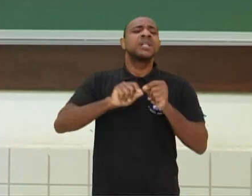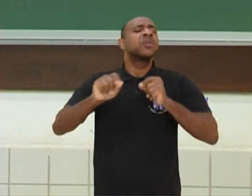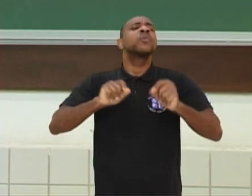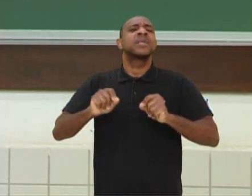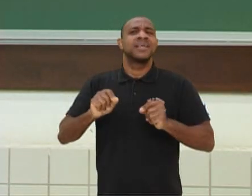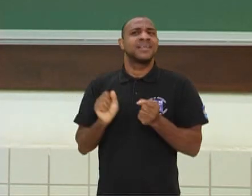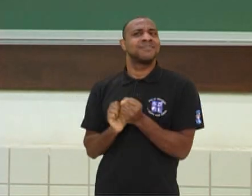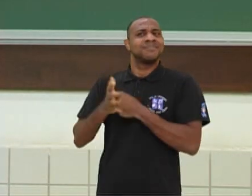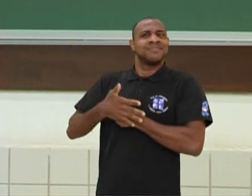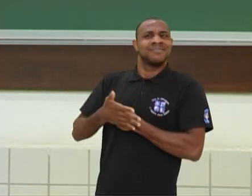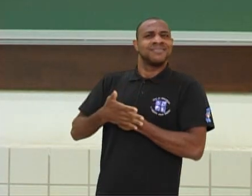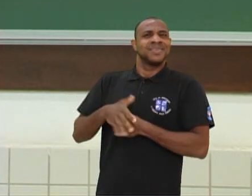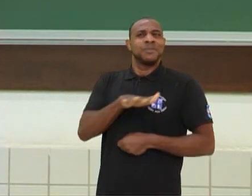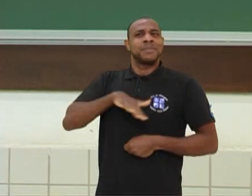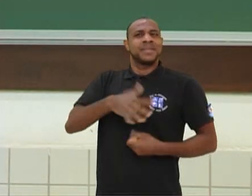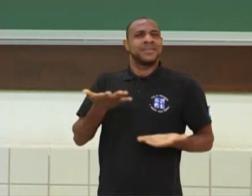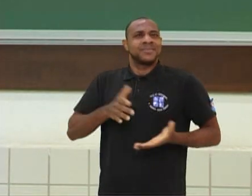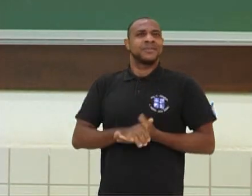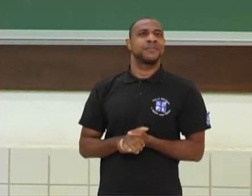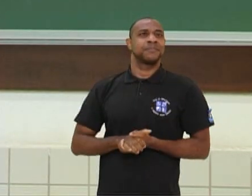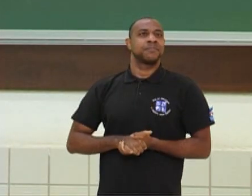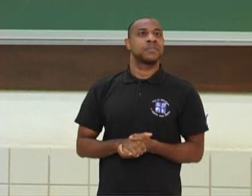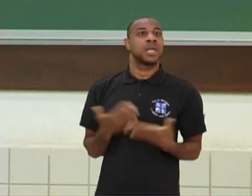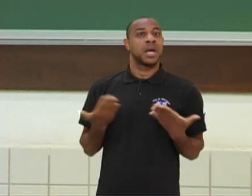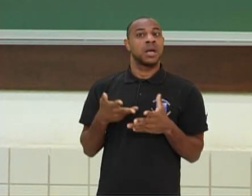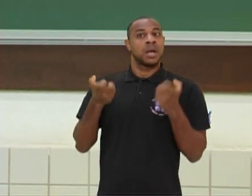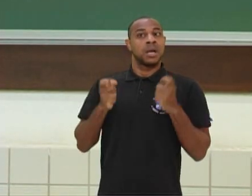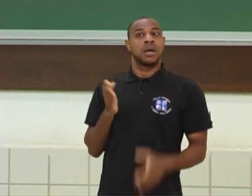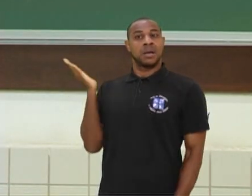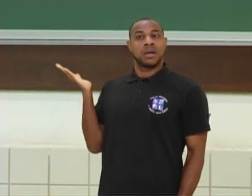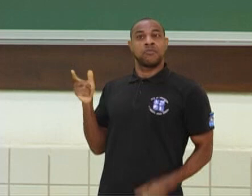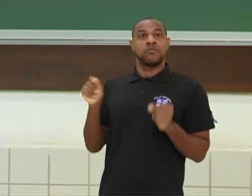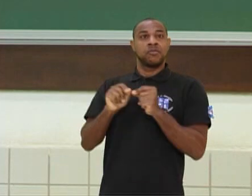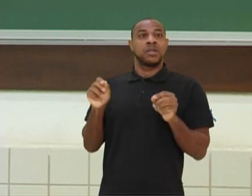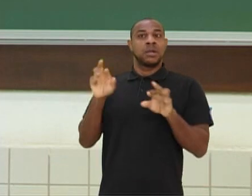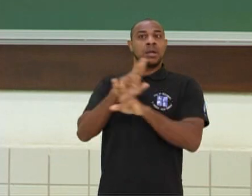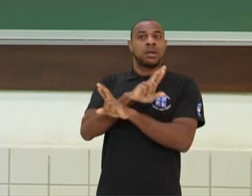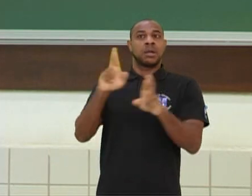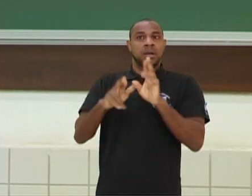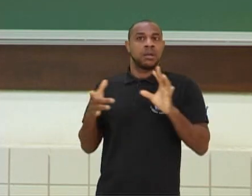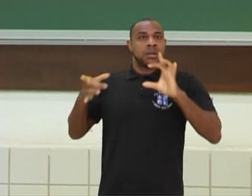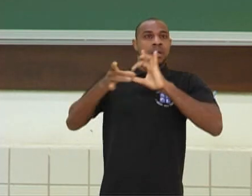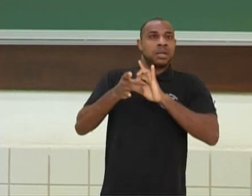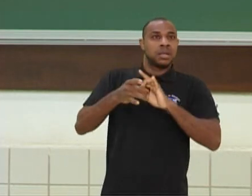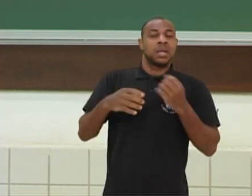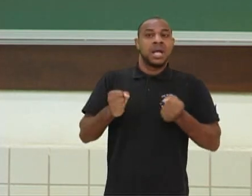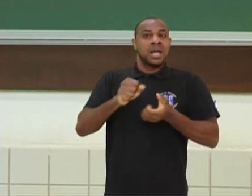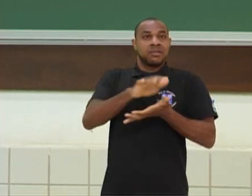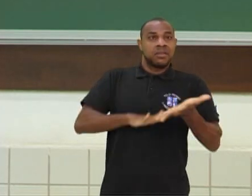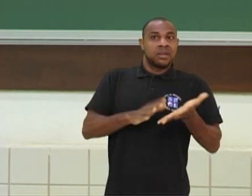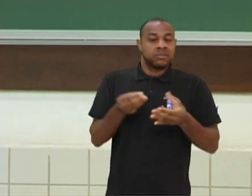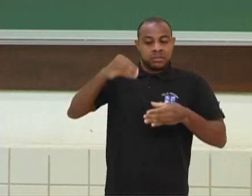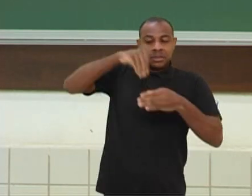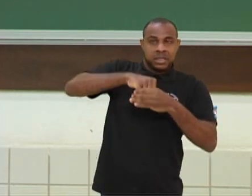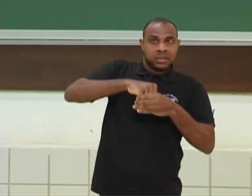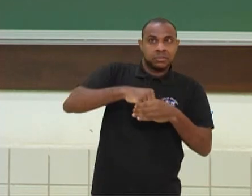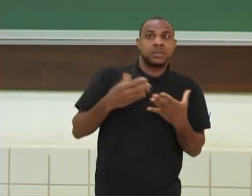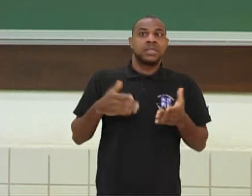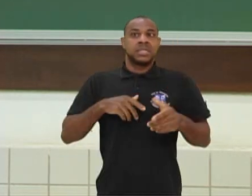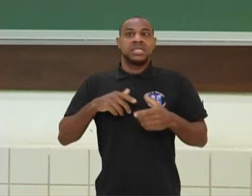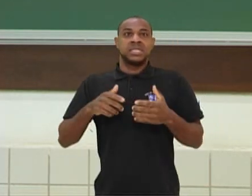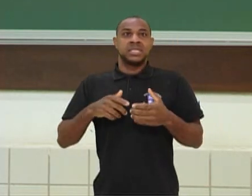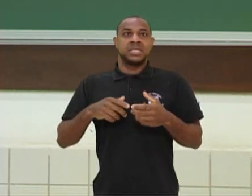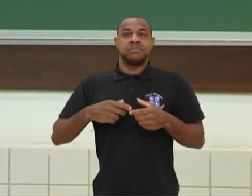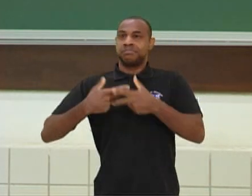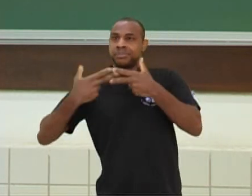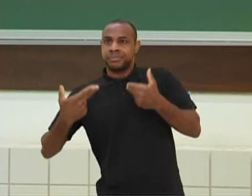fazendo? Agora nós vamos verificar e vocês vão relacionar o que são as atividades internas ou internas de acordo